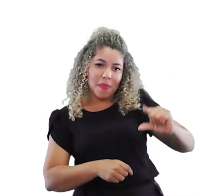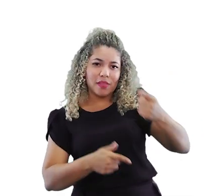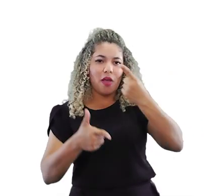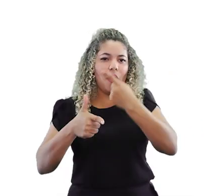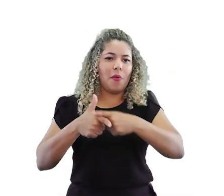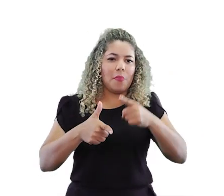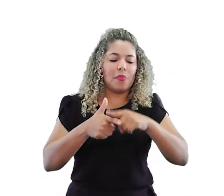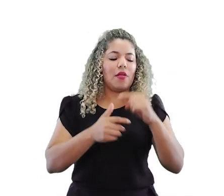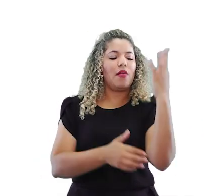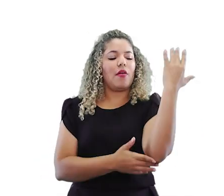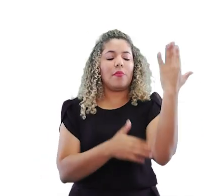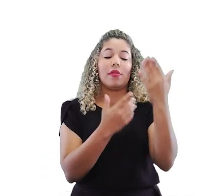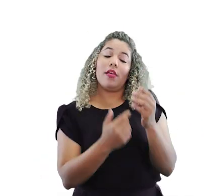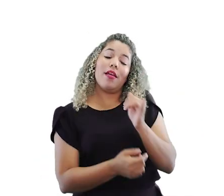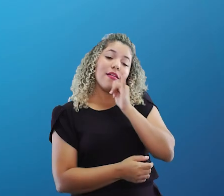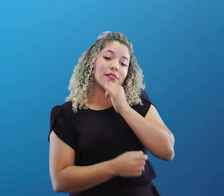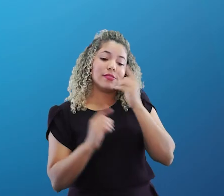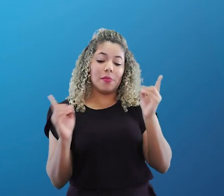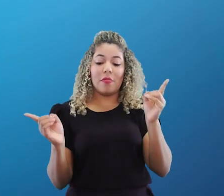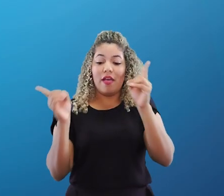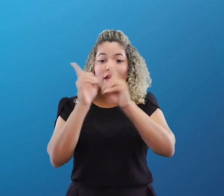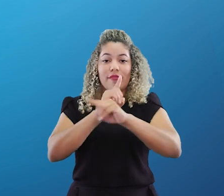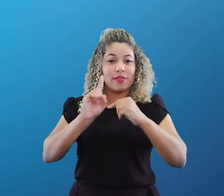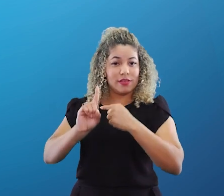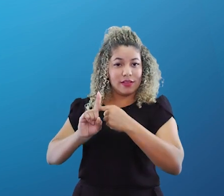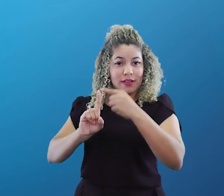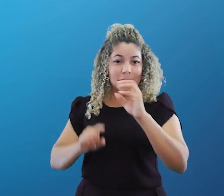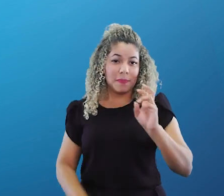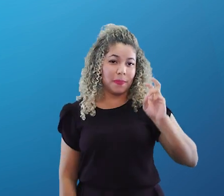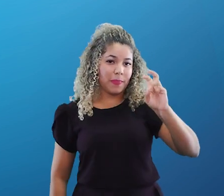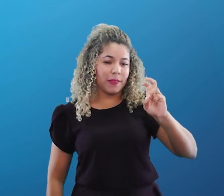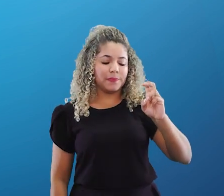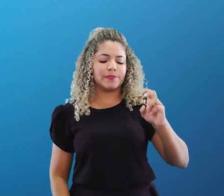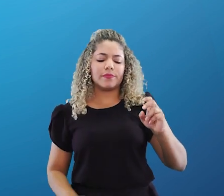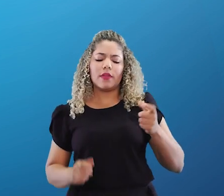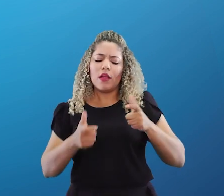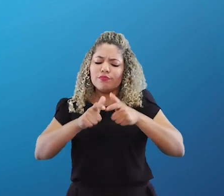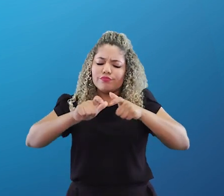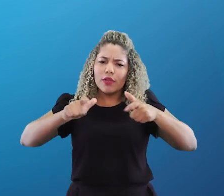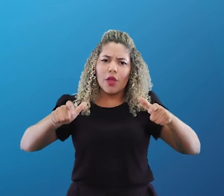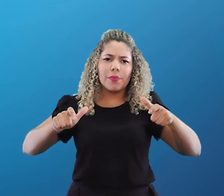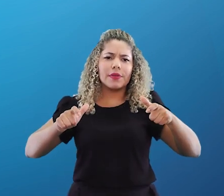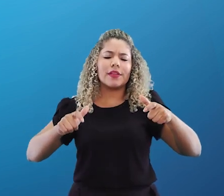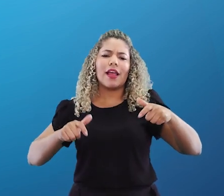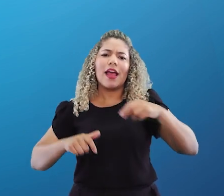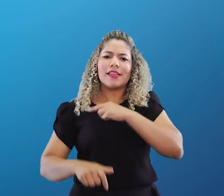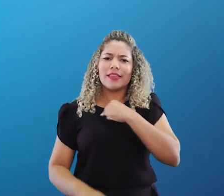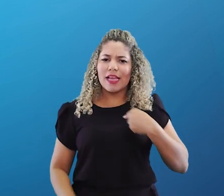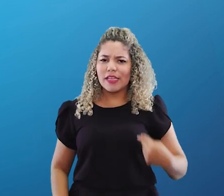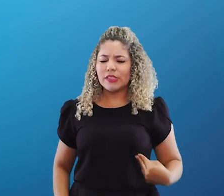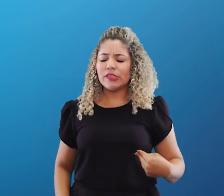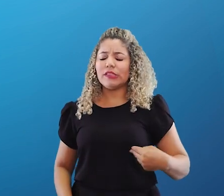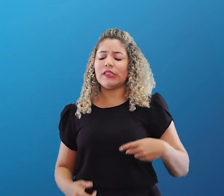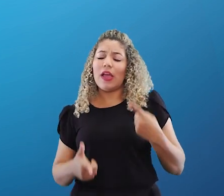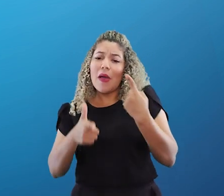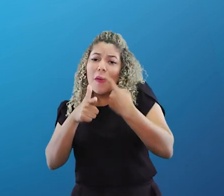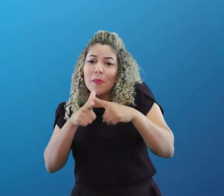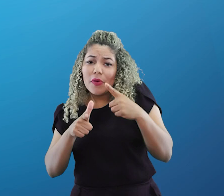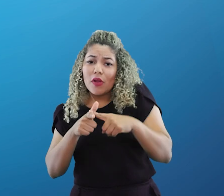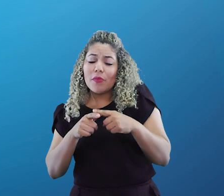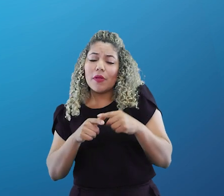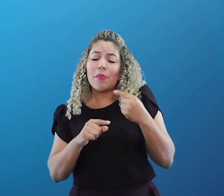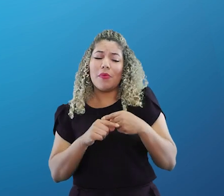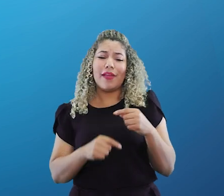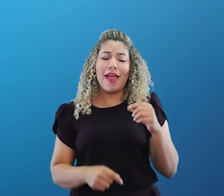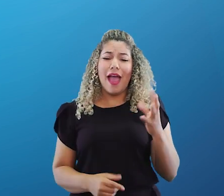de fenômenos como a inversão térmica. 5. O crescimento econômico da China está sendo ameaçado pela horrível qualidade